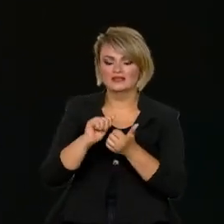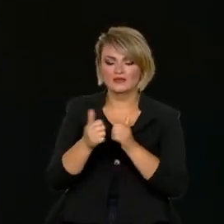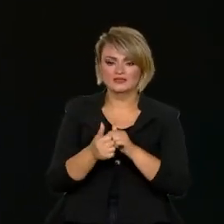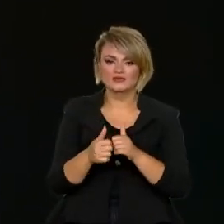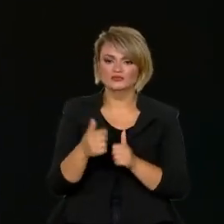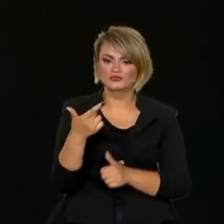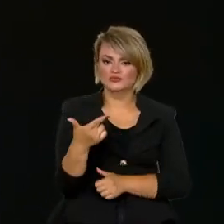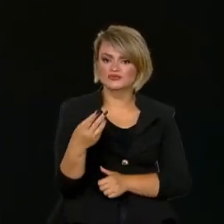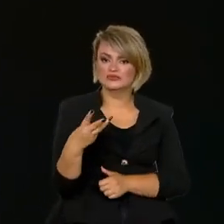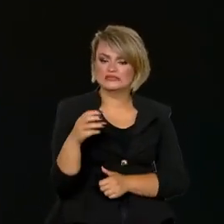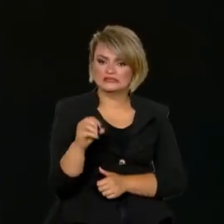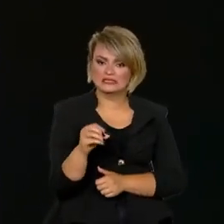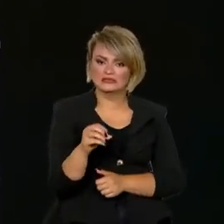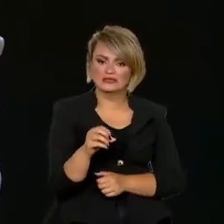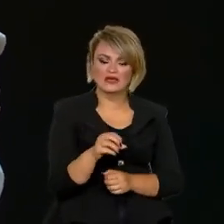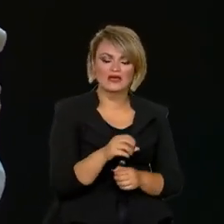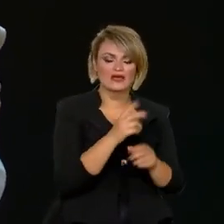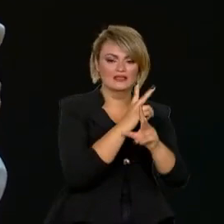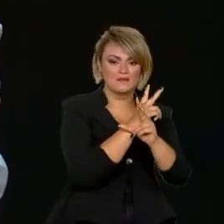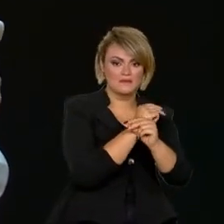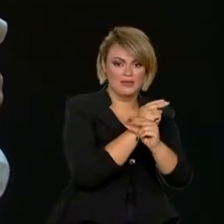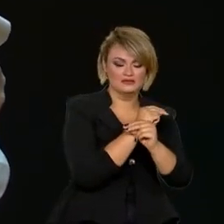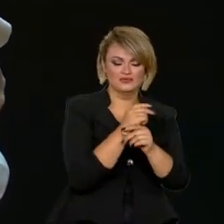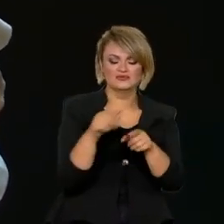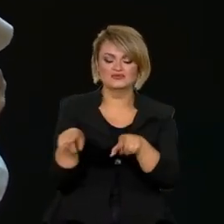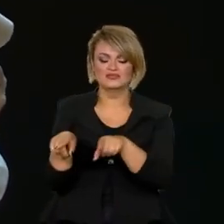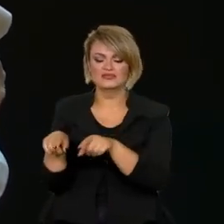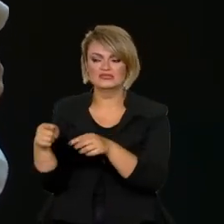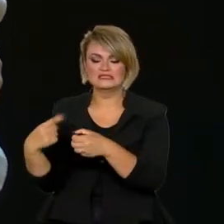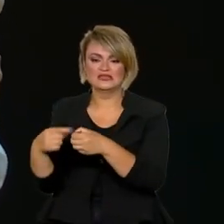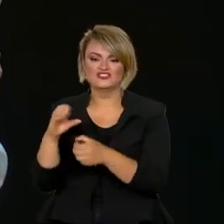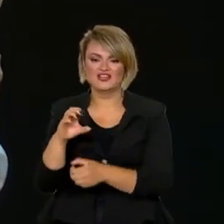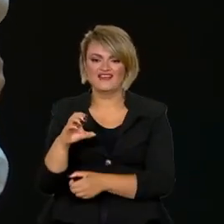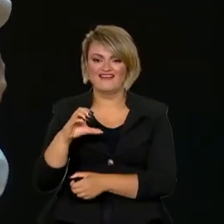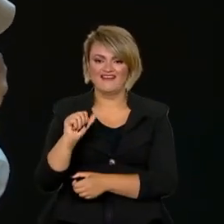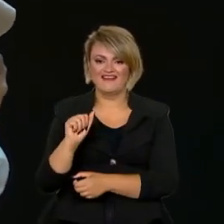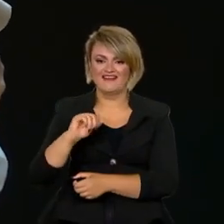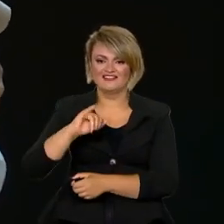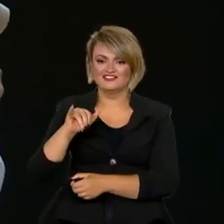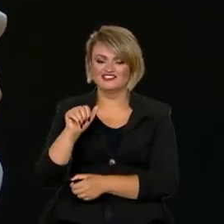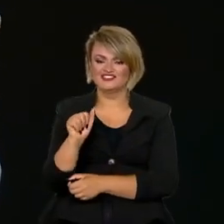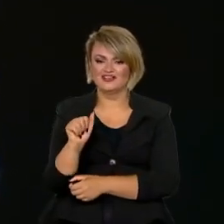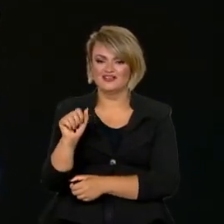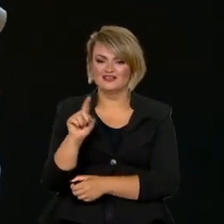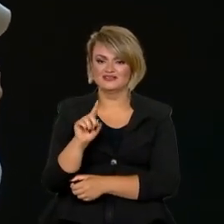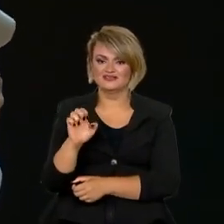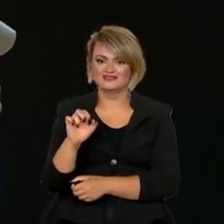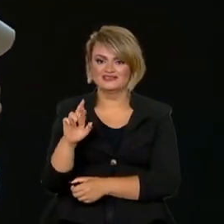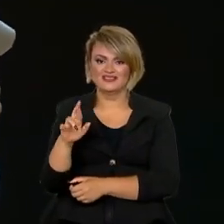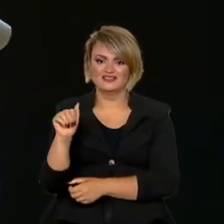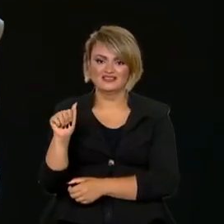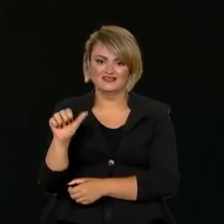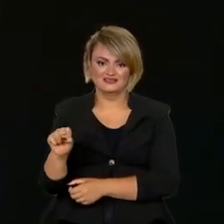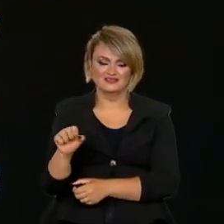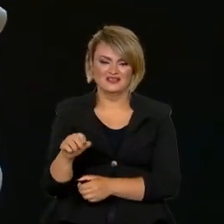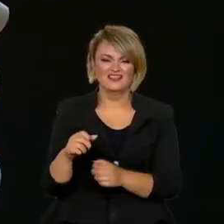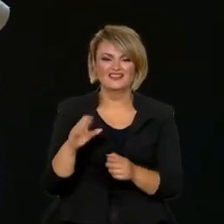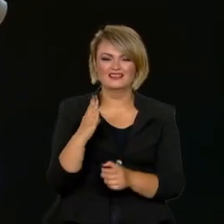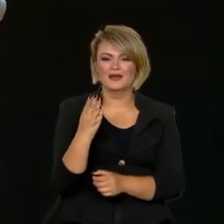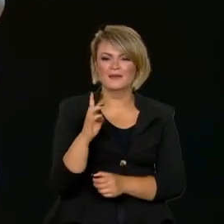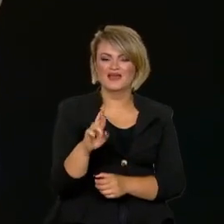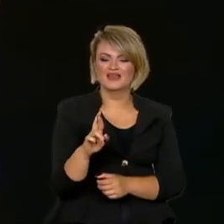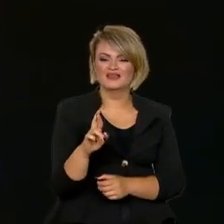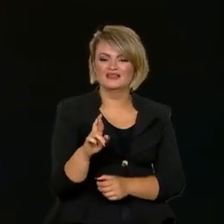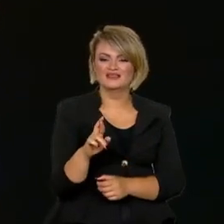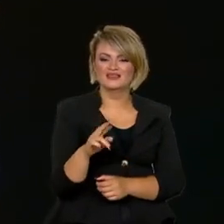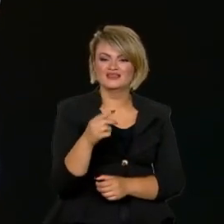da BR-230, entre Patos e Cajazeiras, a BR-104, a adequação da BR-104, que